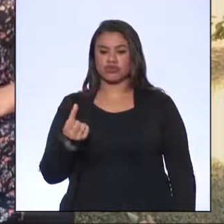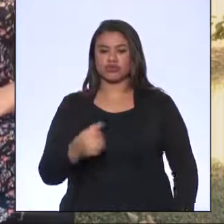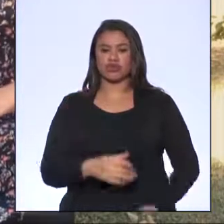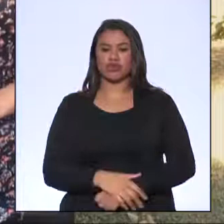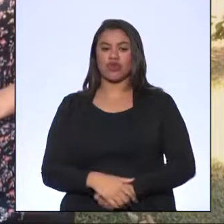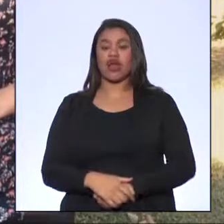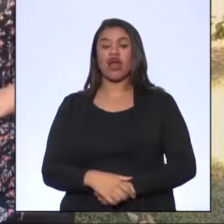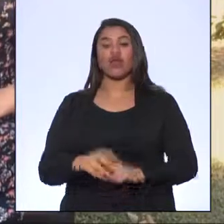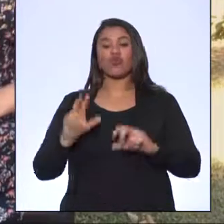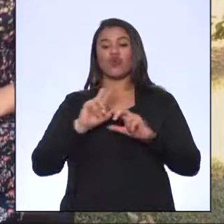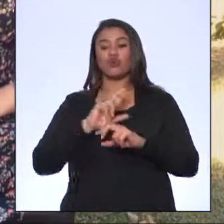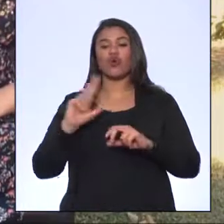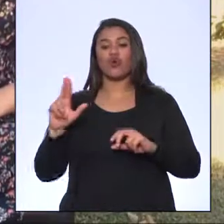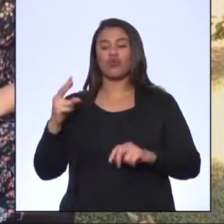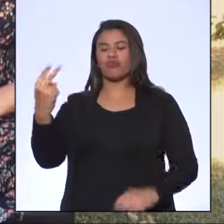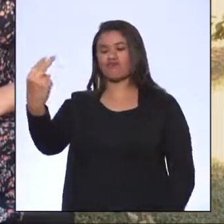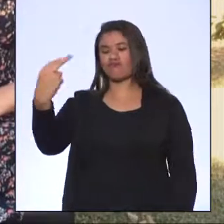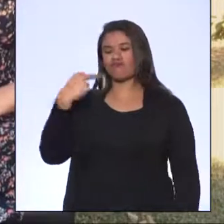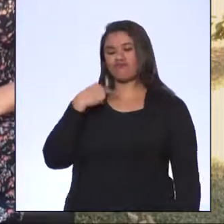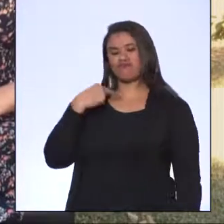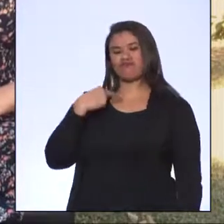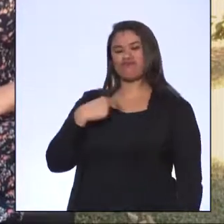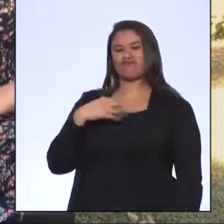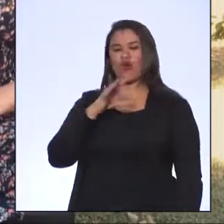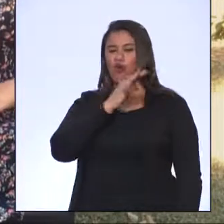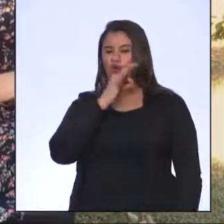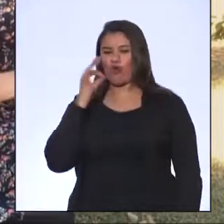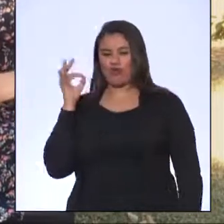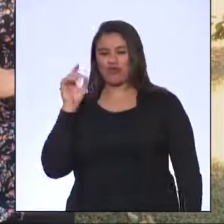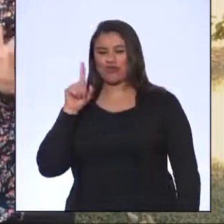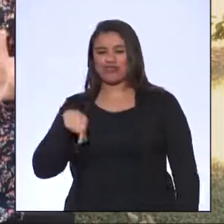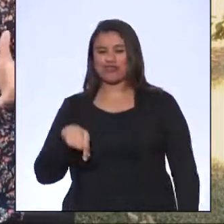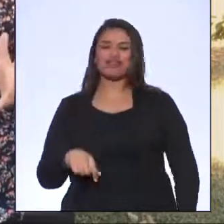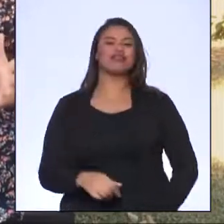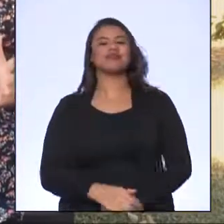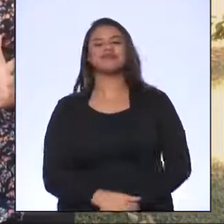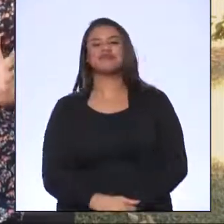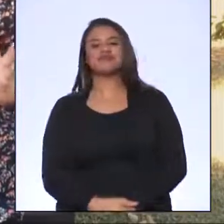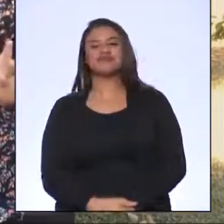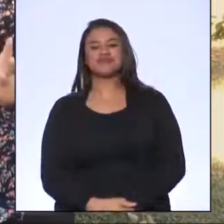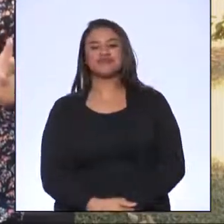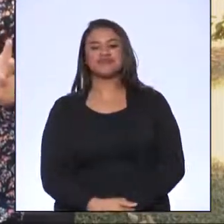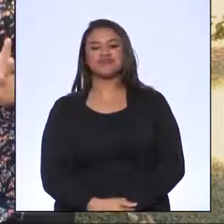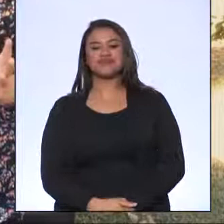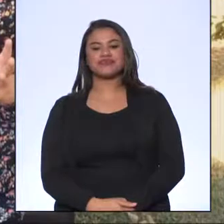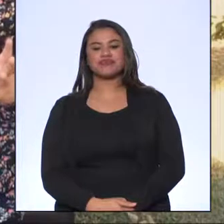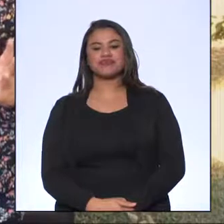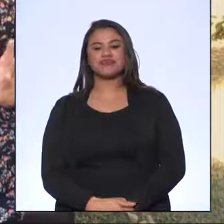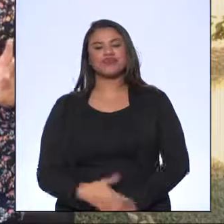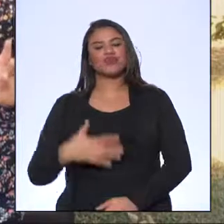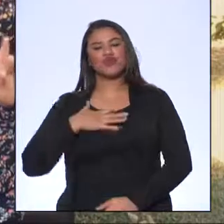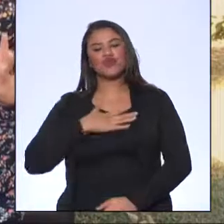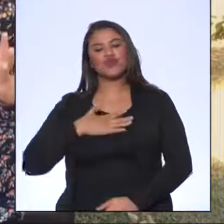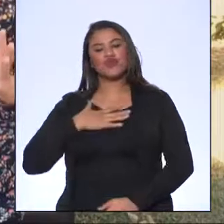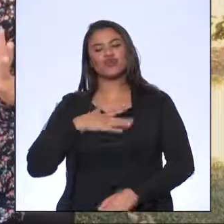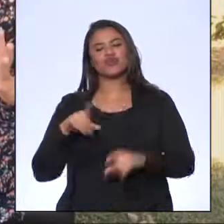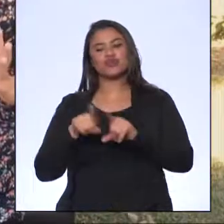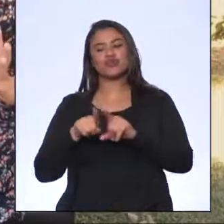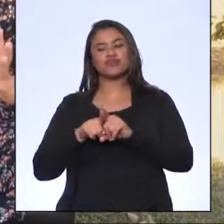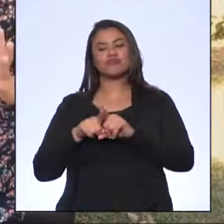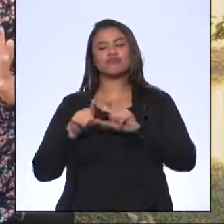Pra Mim. É ótima, não é? Eu gosto também porque ela